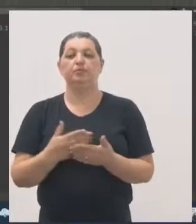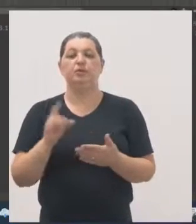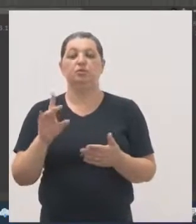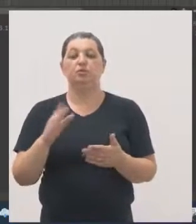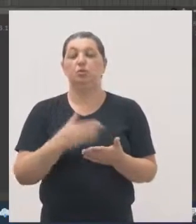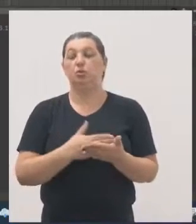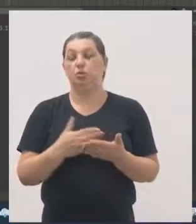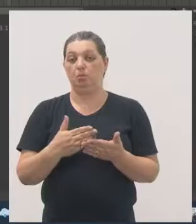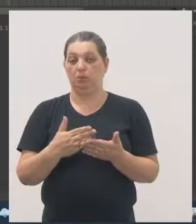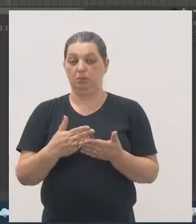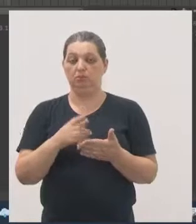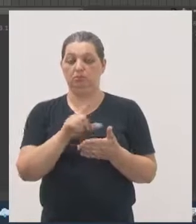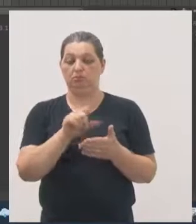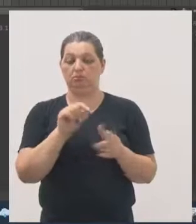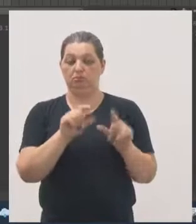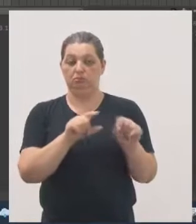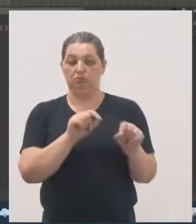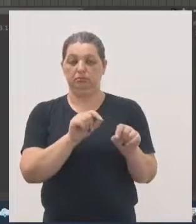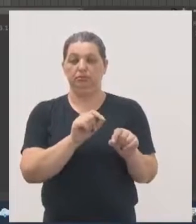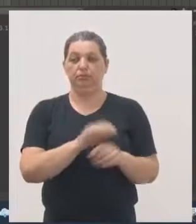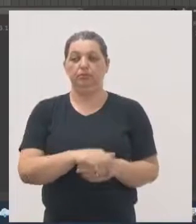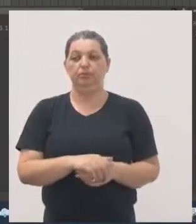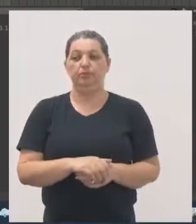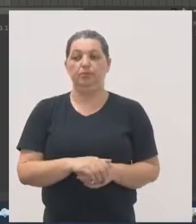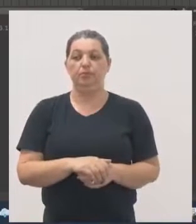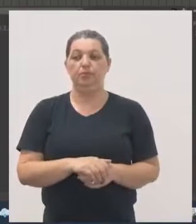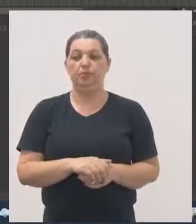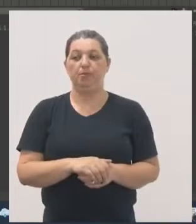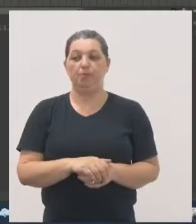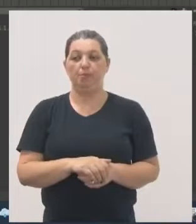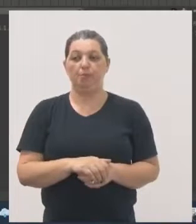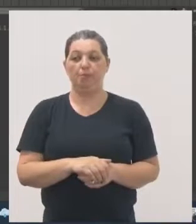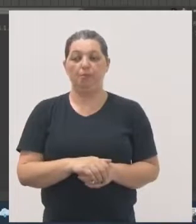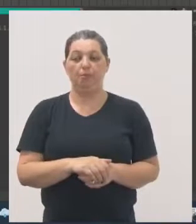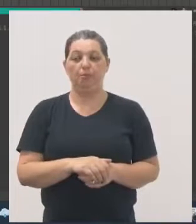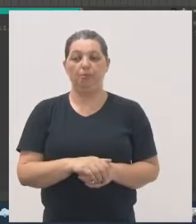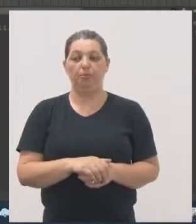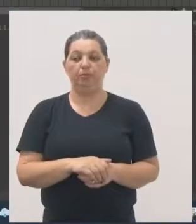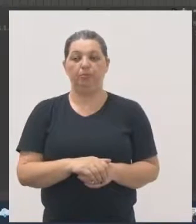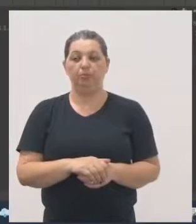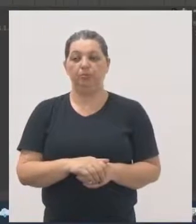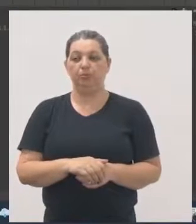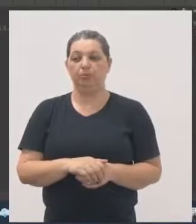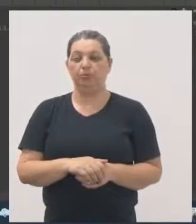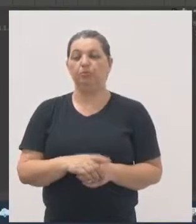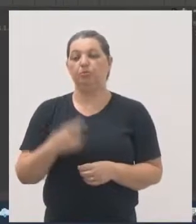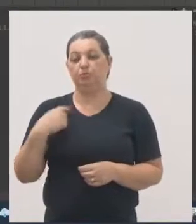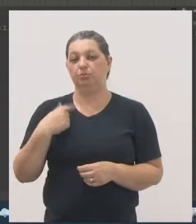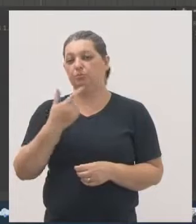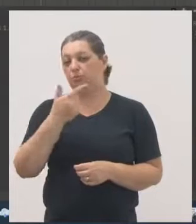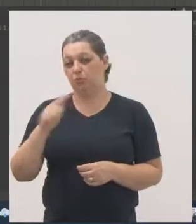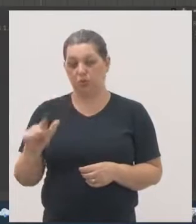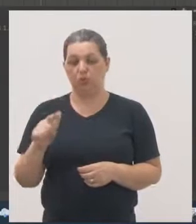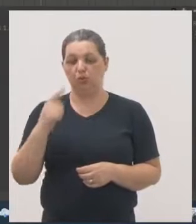ó. Vou selecionar o começo pra gente colocar pra